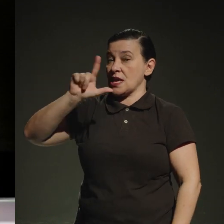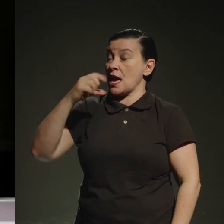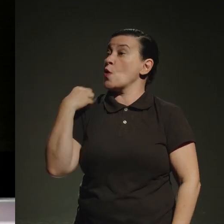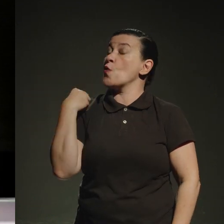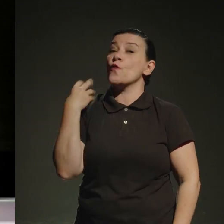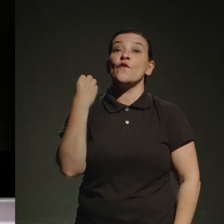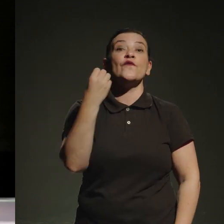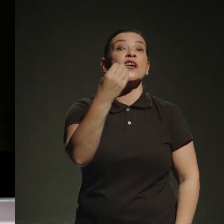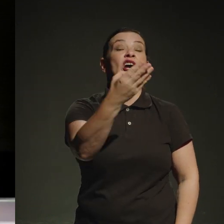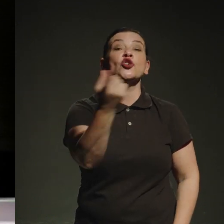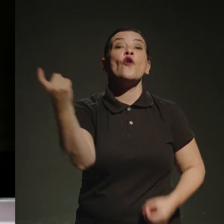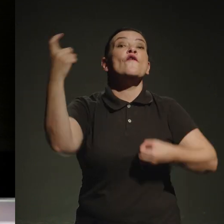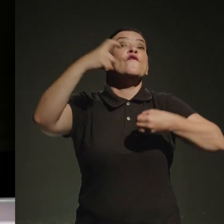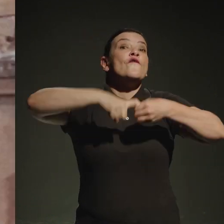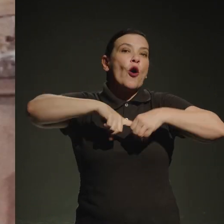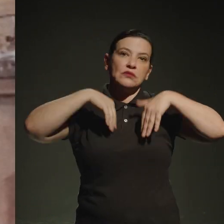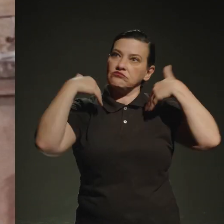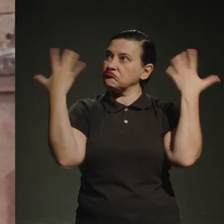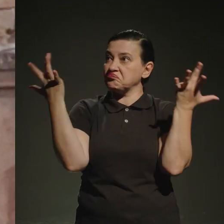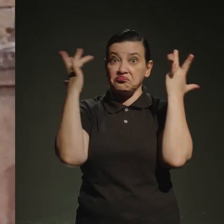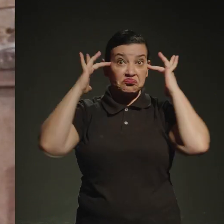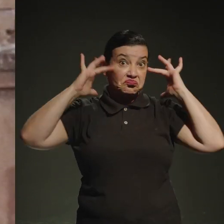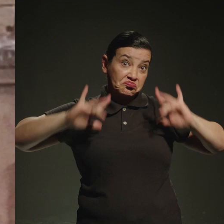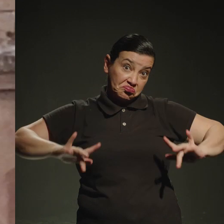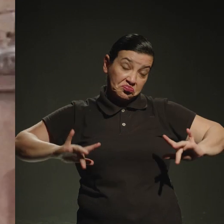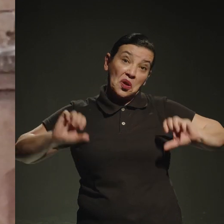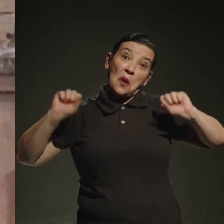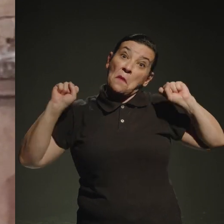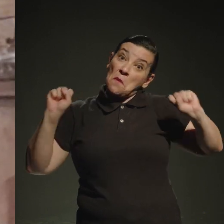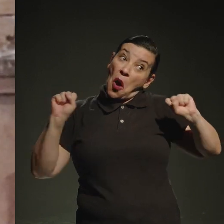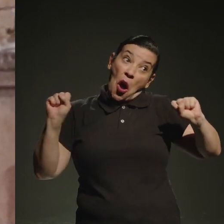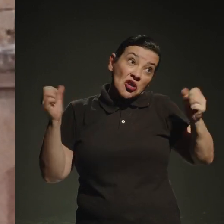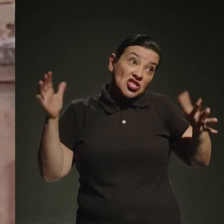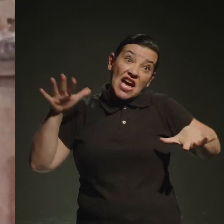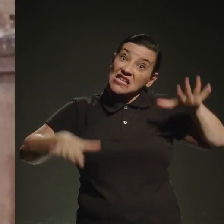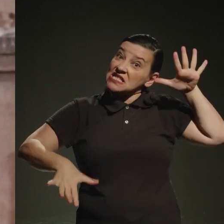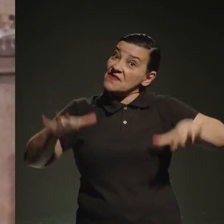quando volta. Talvez nunca. Talvez nunca. Inútil deixar recado. Depois do sinal.